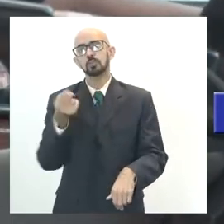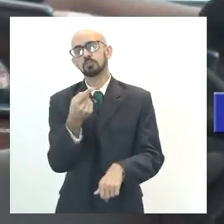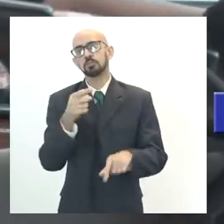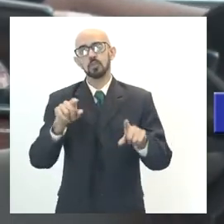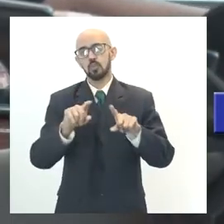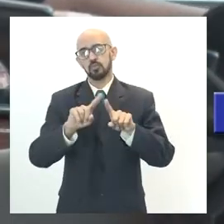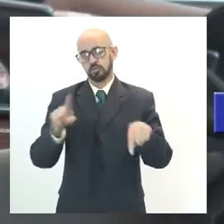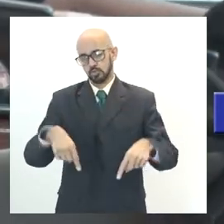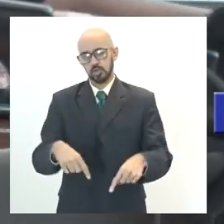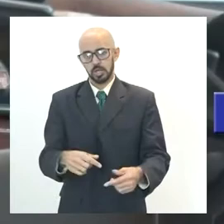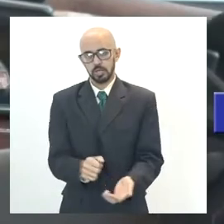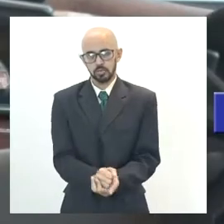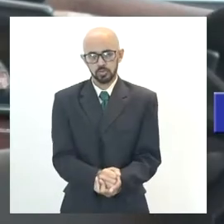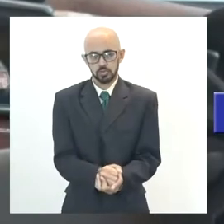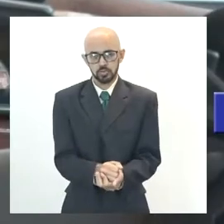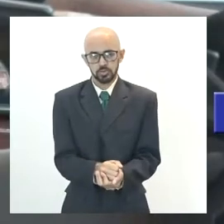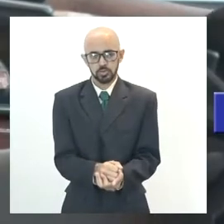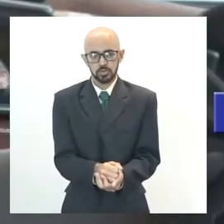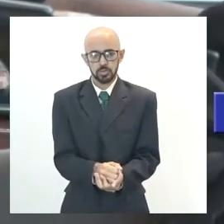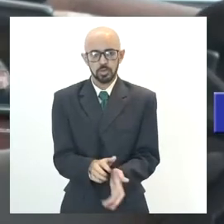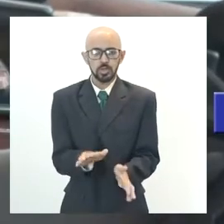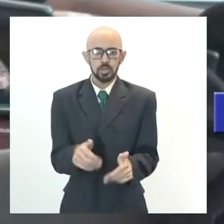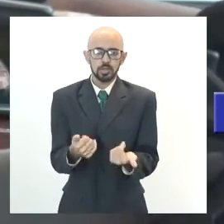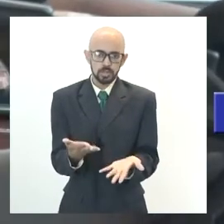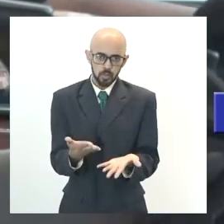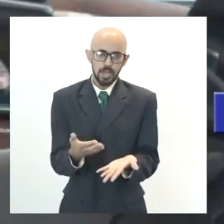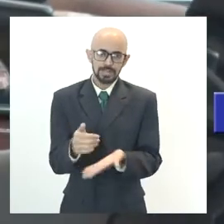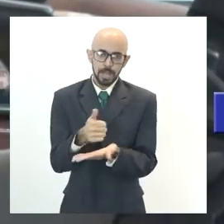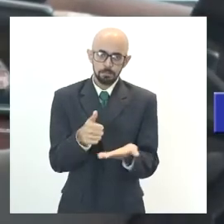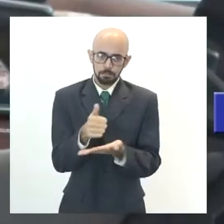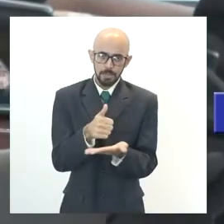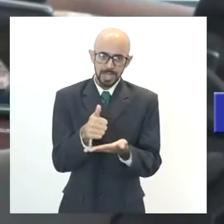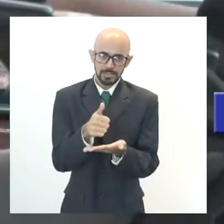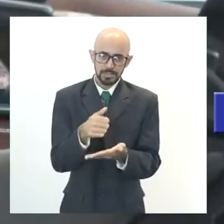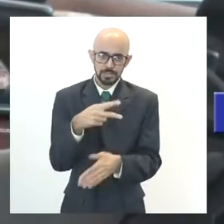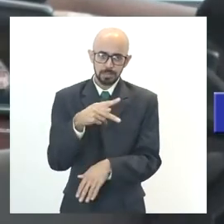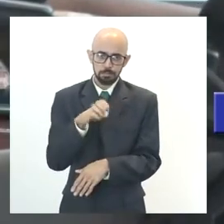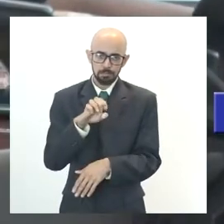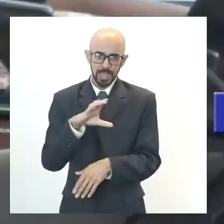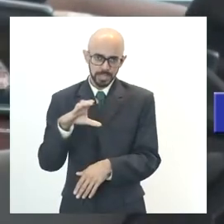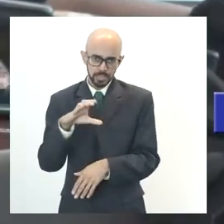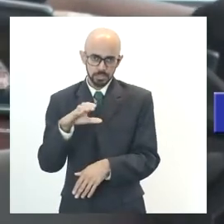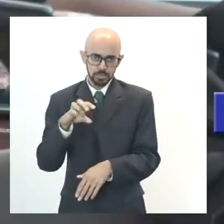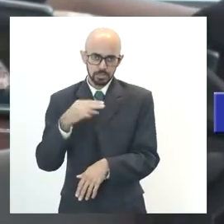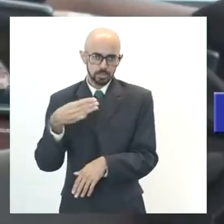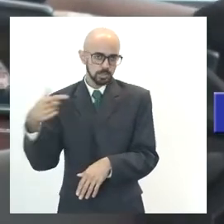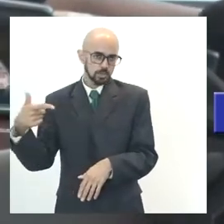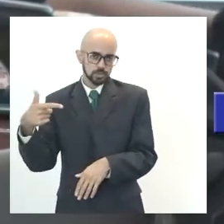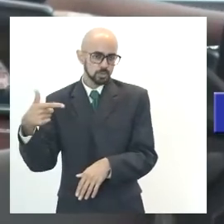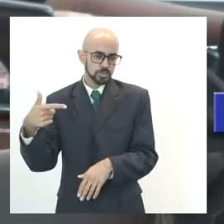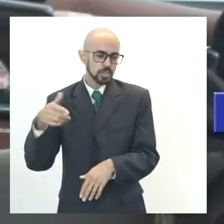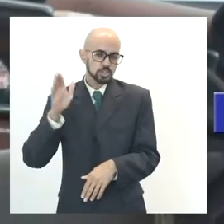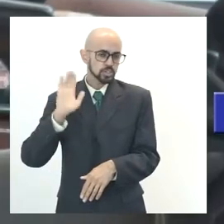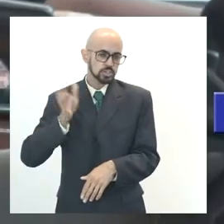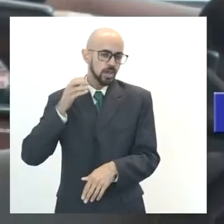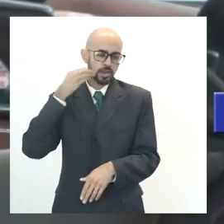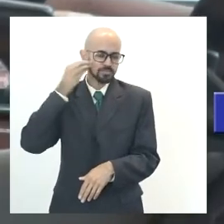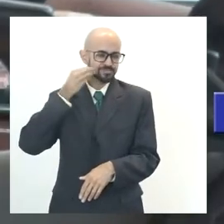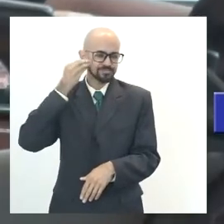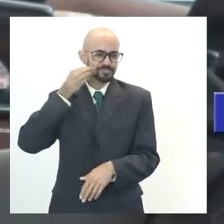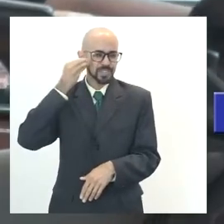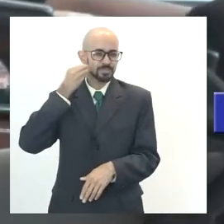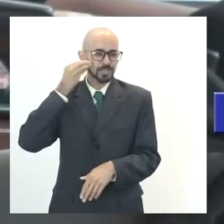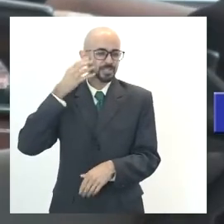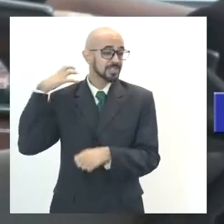do que é a emenda constitucional nº 32 nós já vivenciamos a anos sendo Paulo